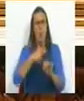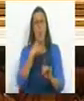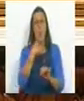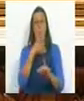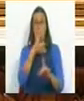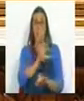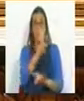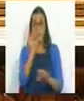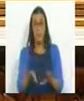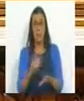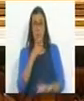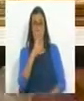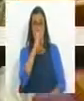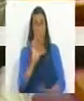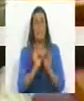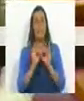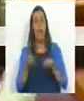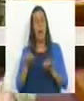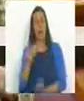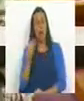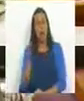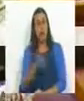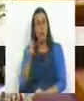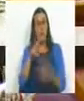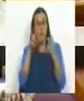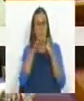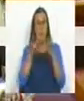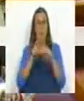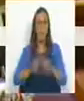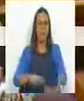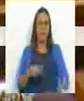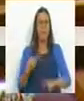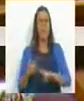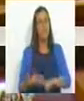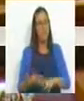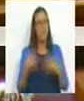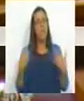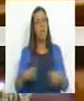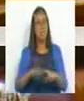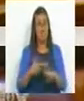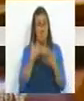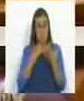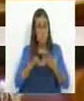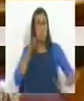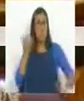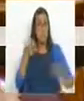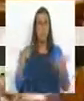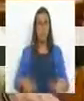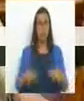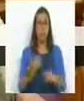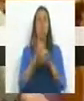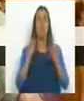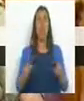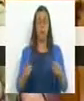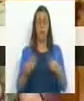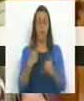sobretudo elevado, como é no caso dos jovens, esta tragédia redobra de importância e redobra de impacto. Porque quando